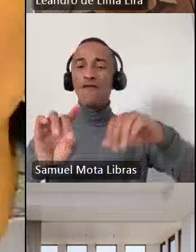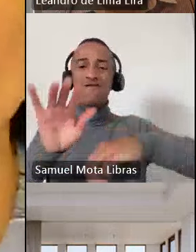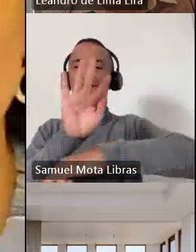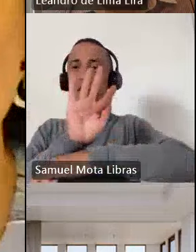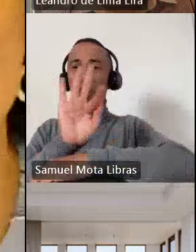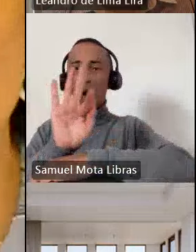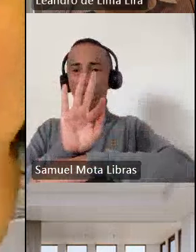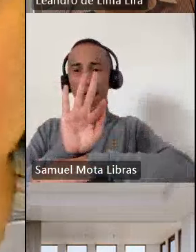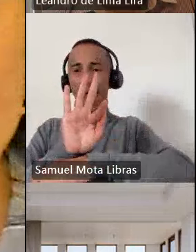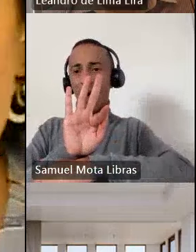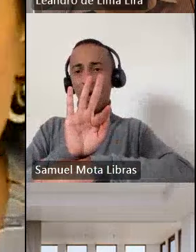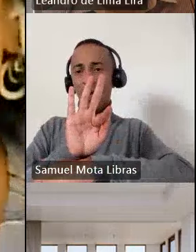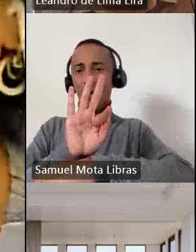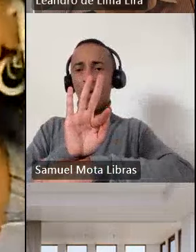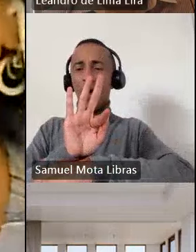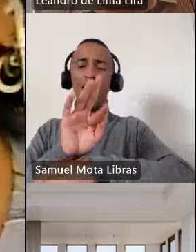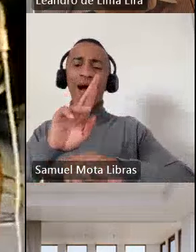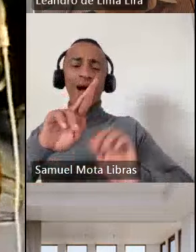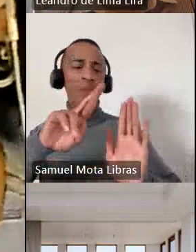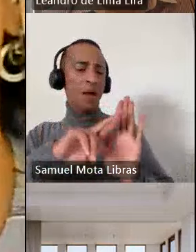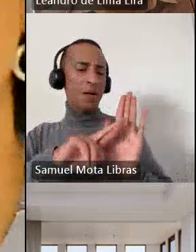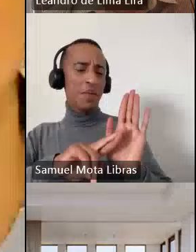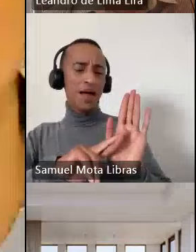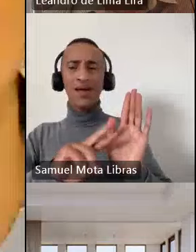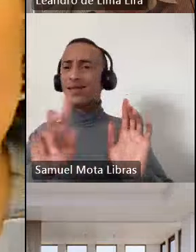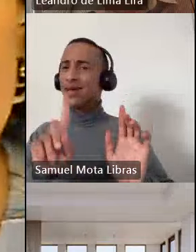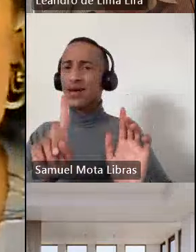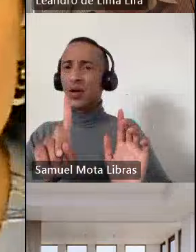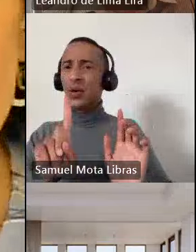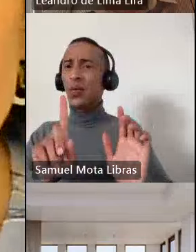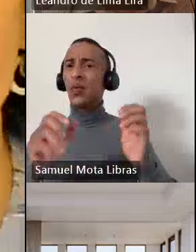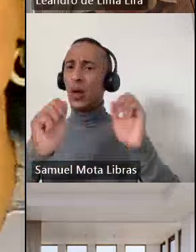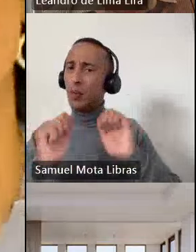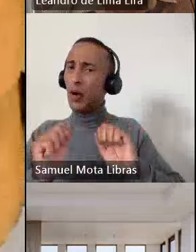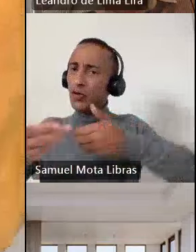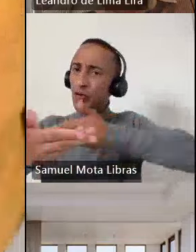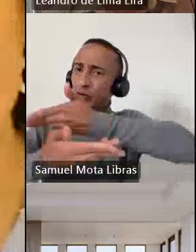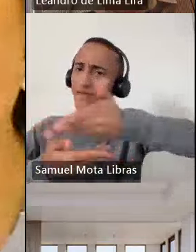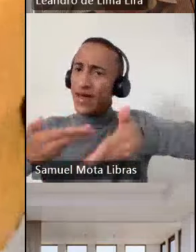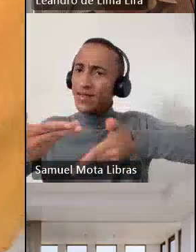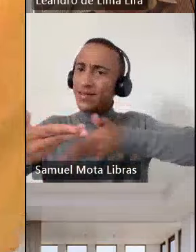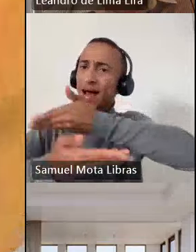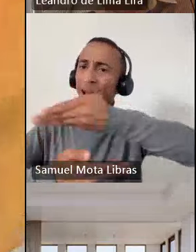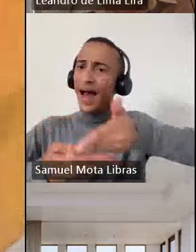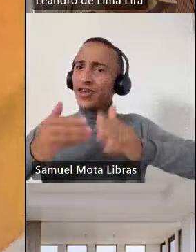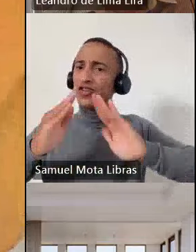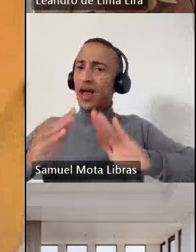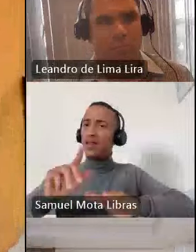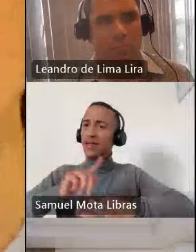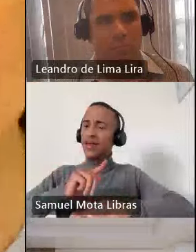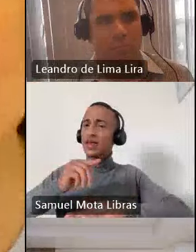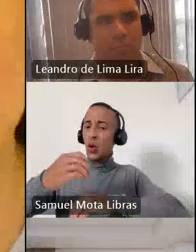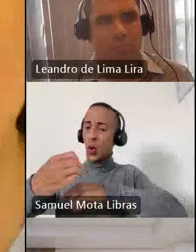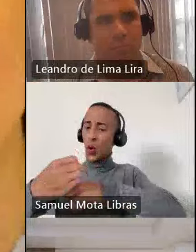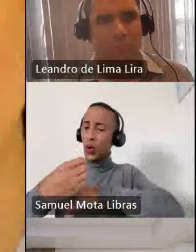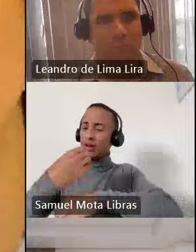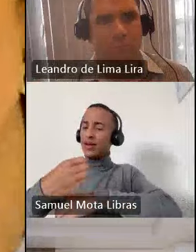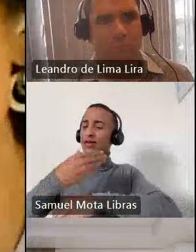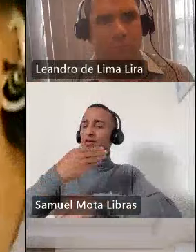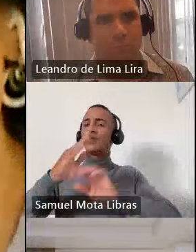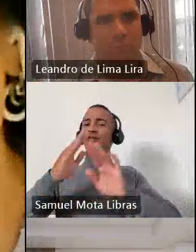conversas né Patrícia assim a gente conversa troca ideia já tem algumas orientações você vai por um caminho né Essas